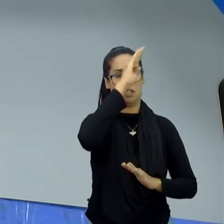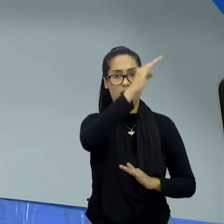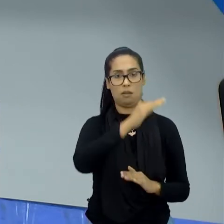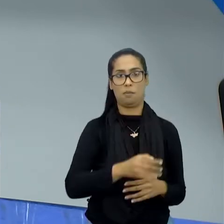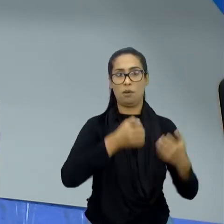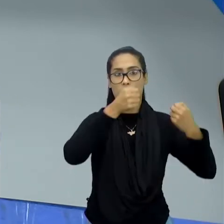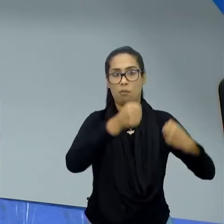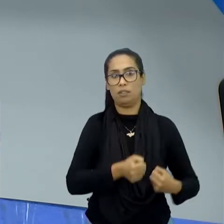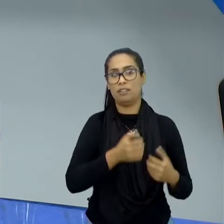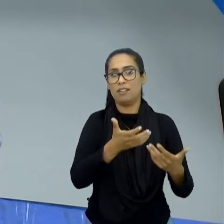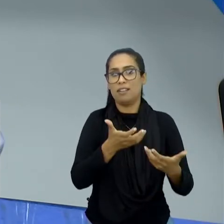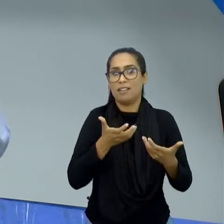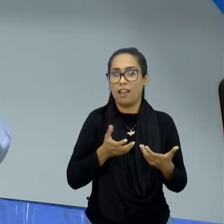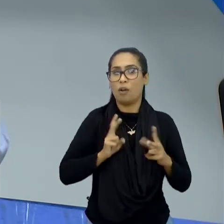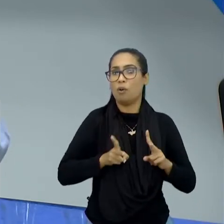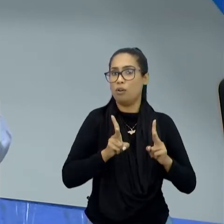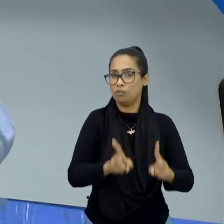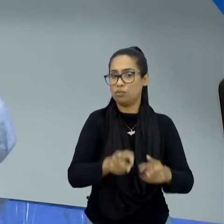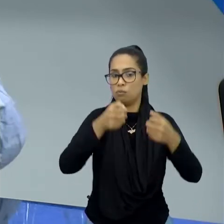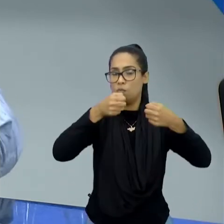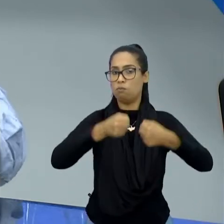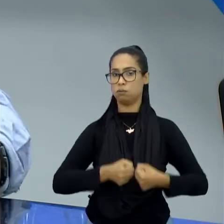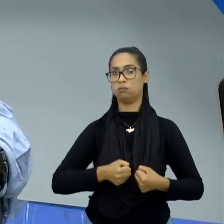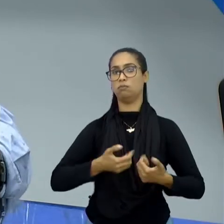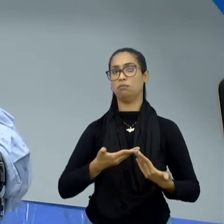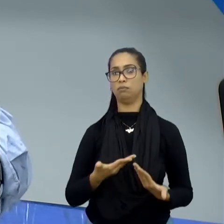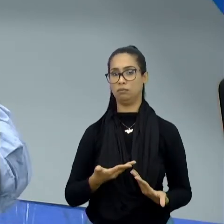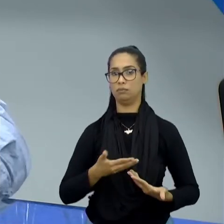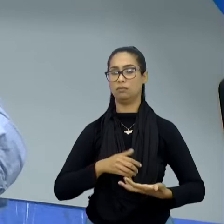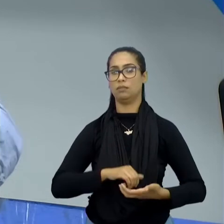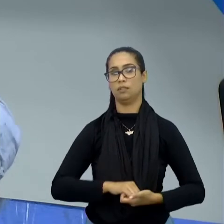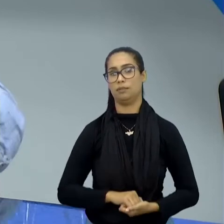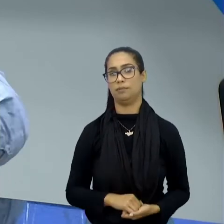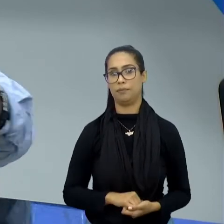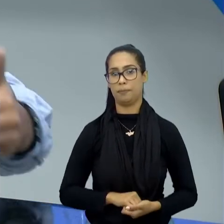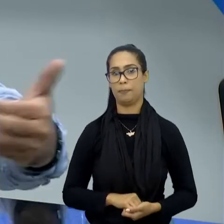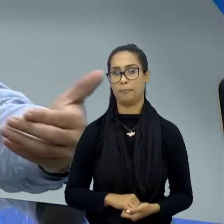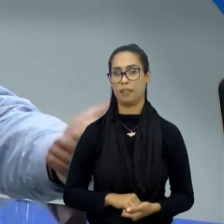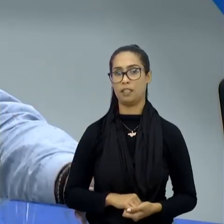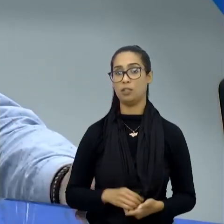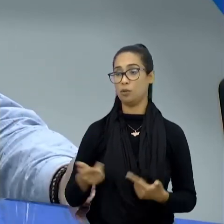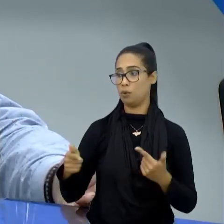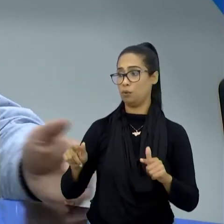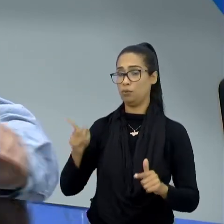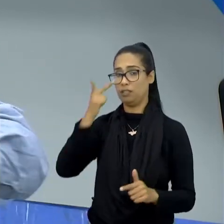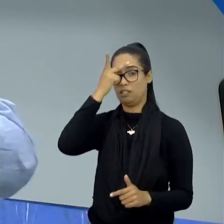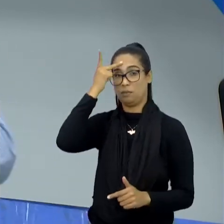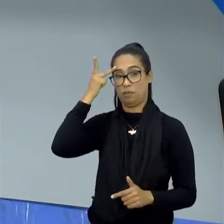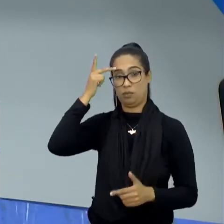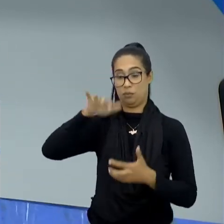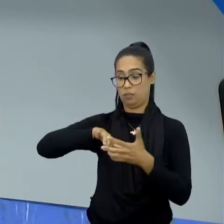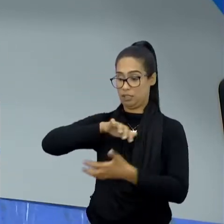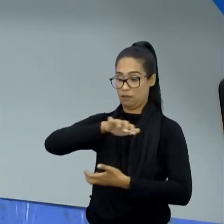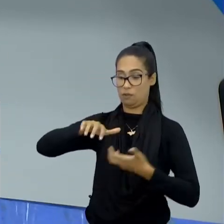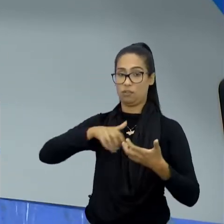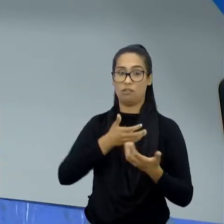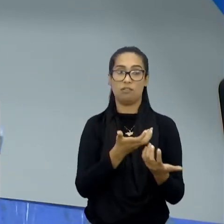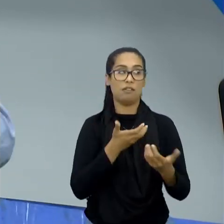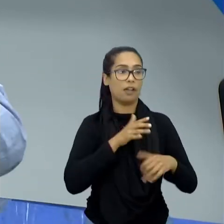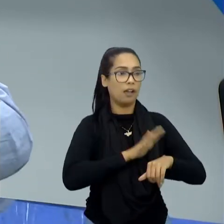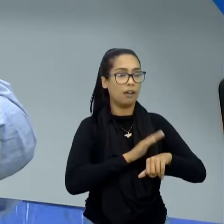manter esse poder. Né? E quem propõe algo que a gente julga revolucionário vai ter